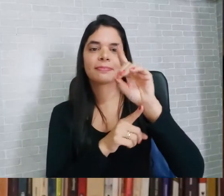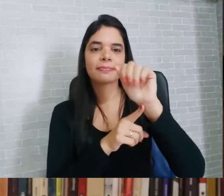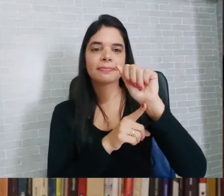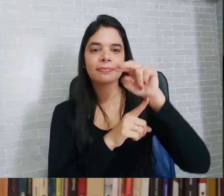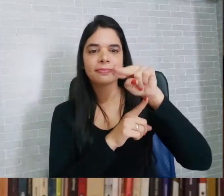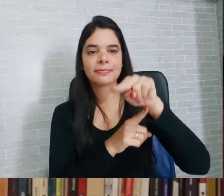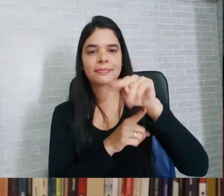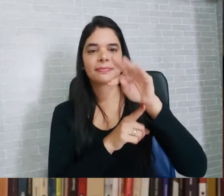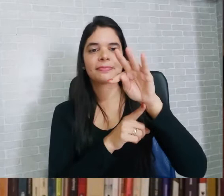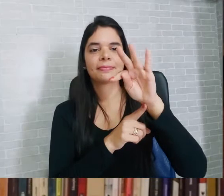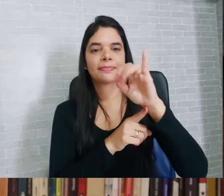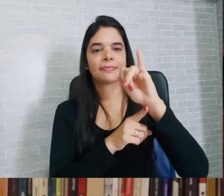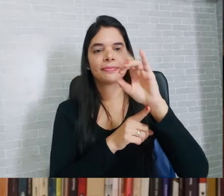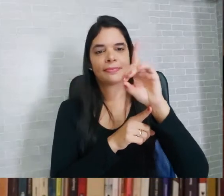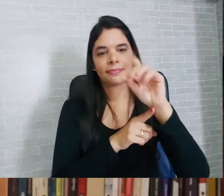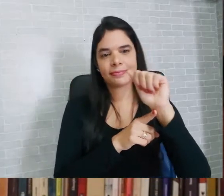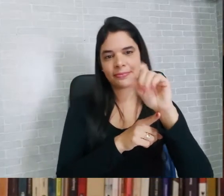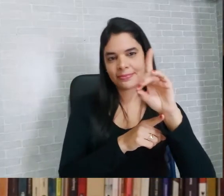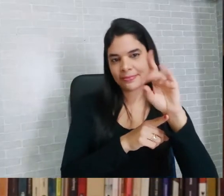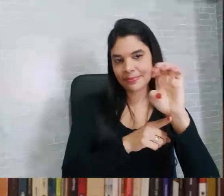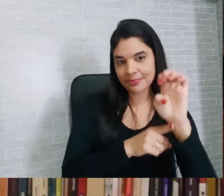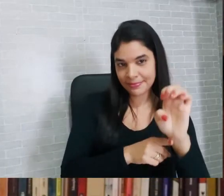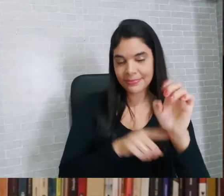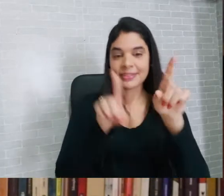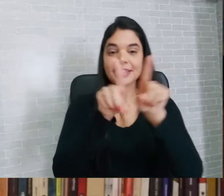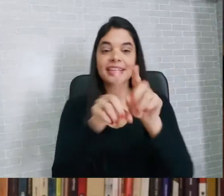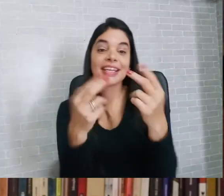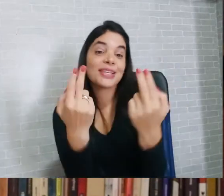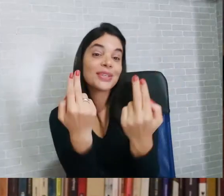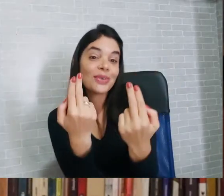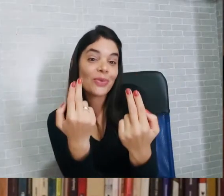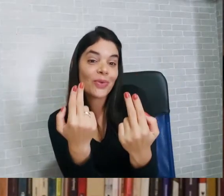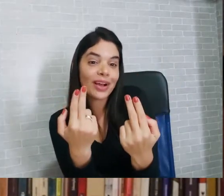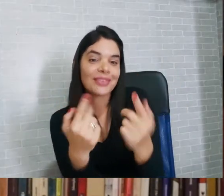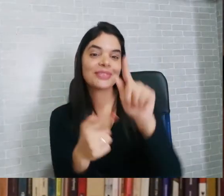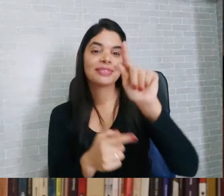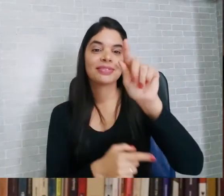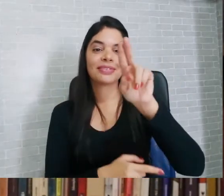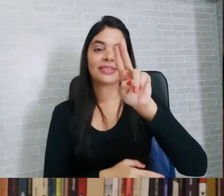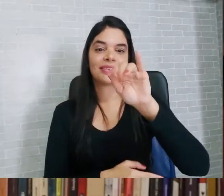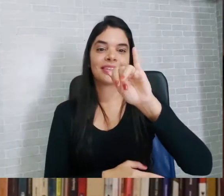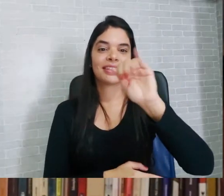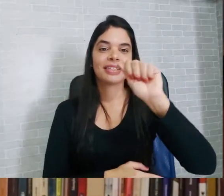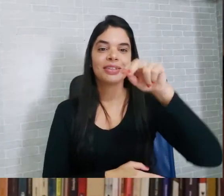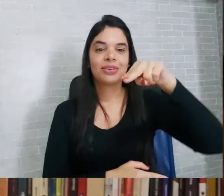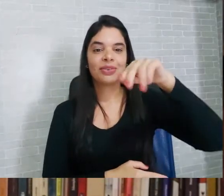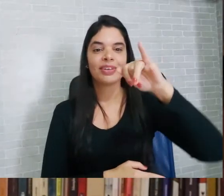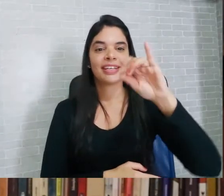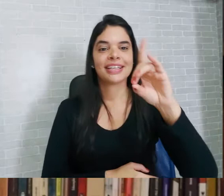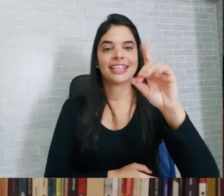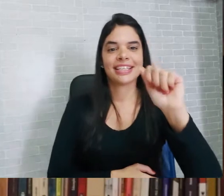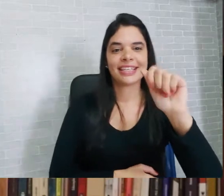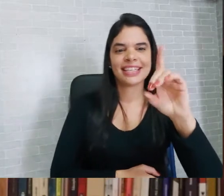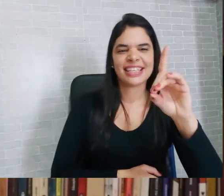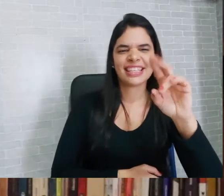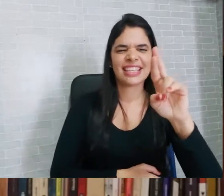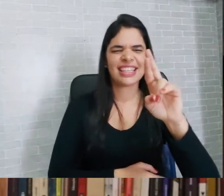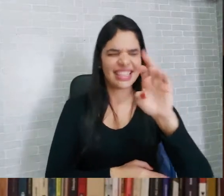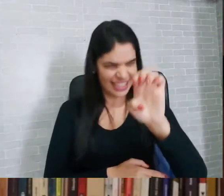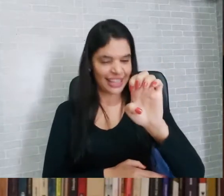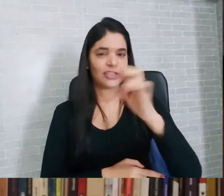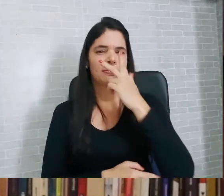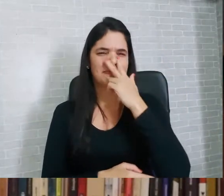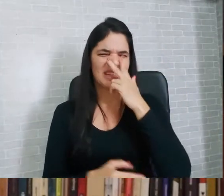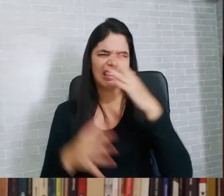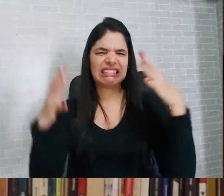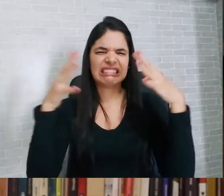O problema é que a questão da guianidade francófona é sempre um embaraço para a gente responder em todas as